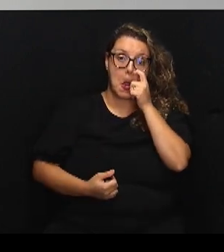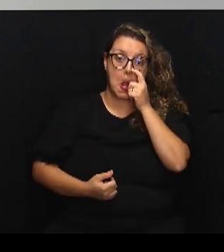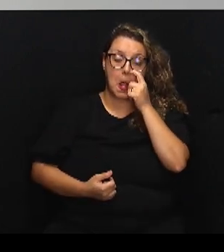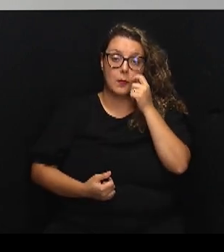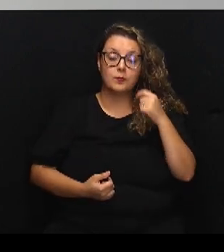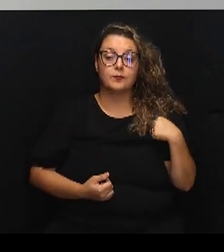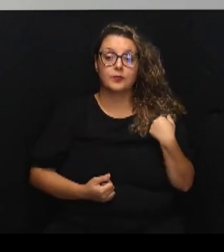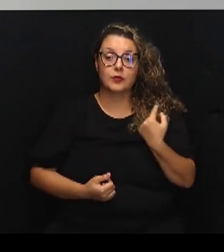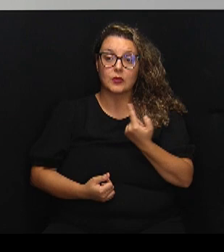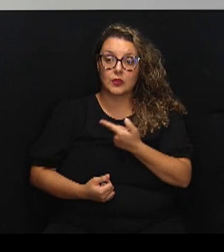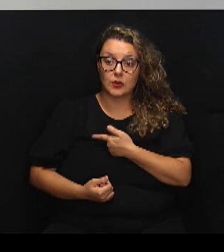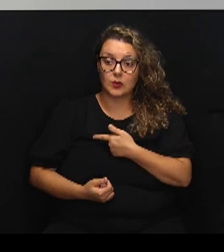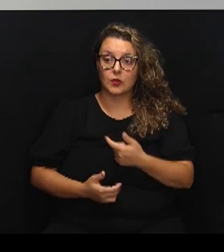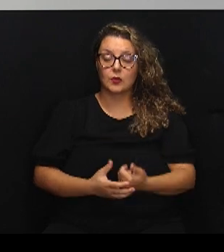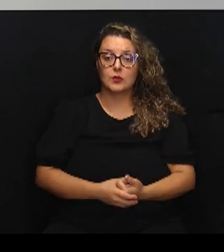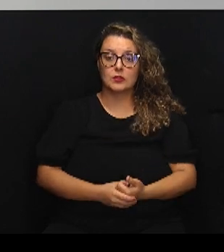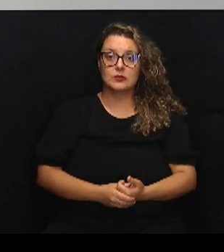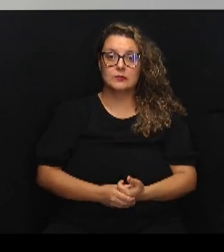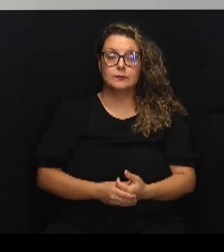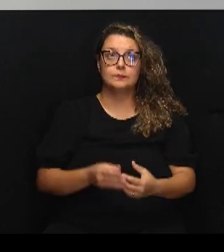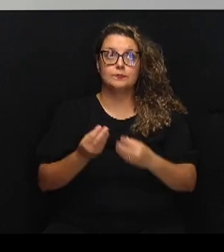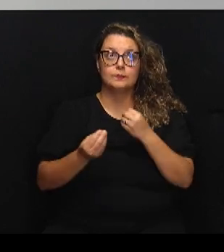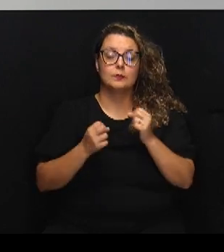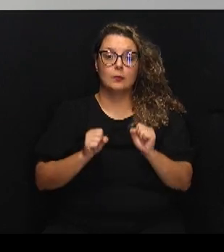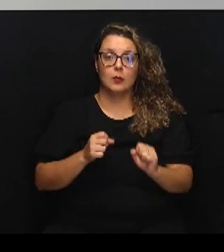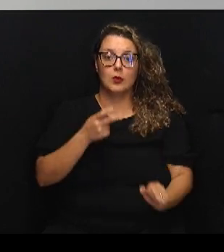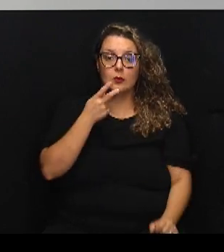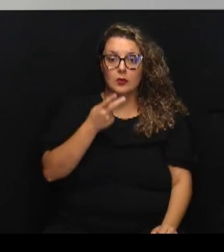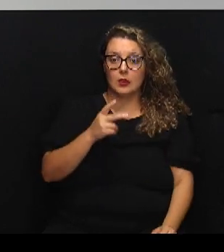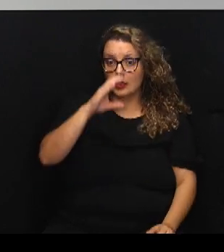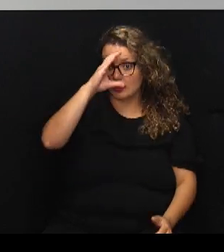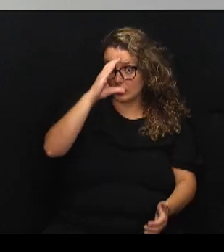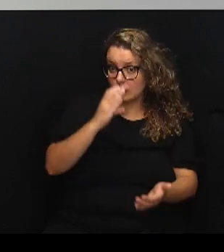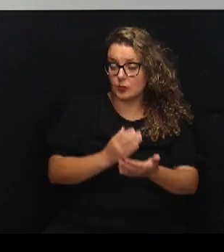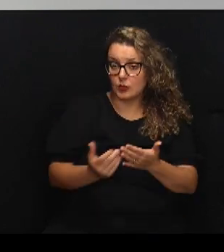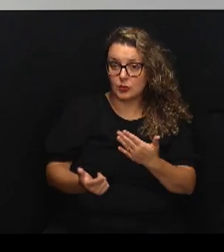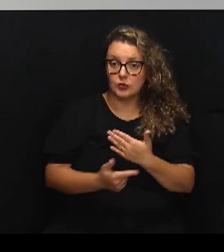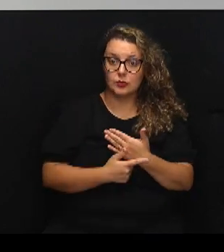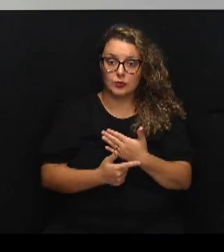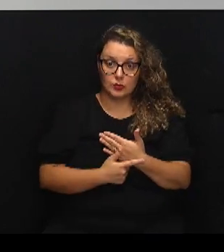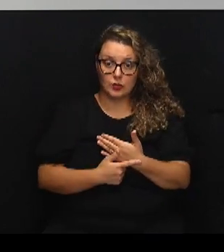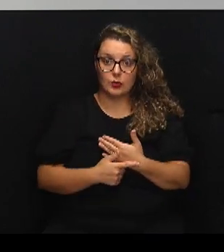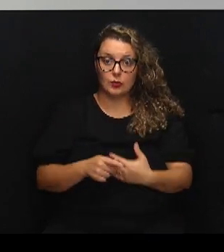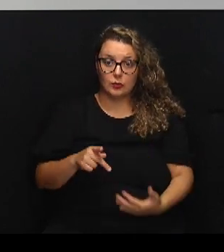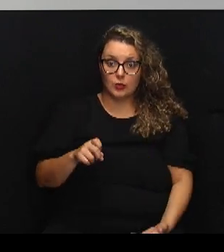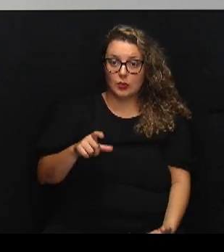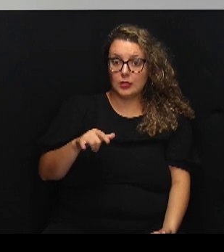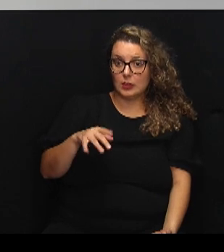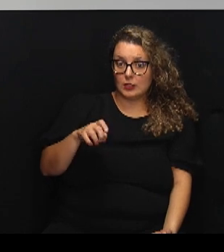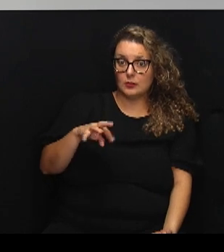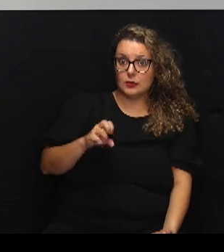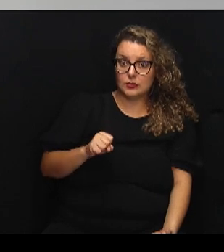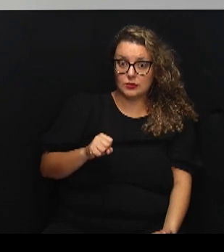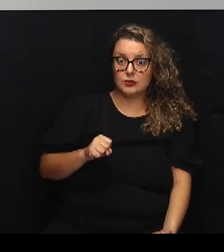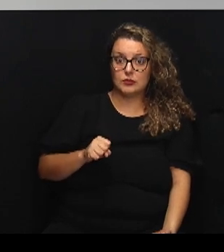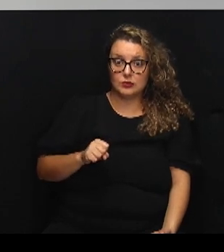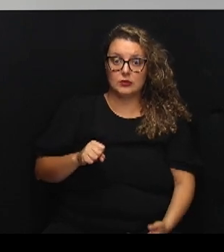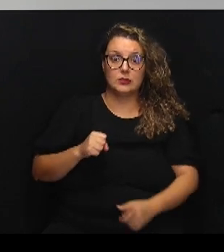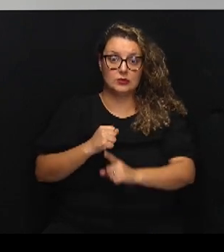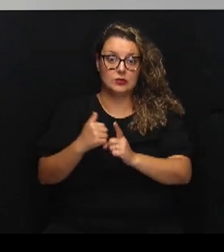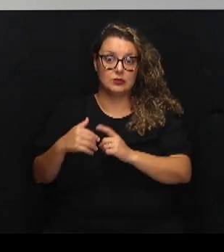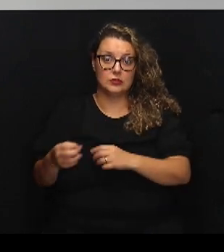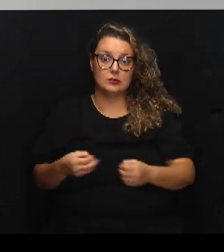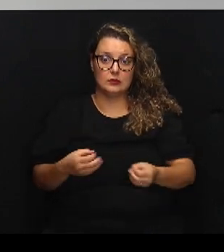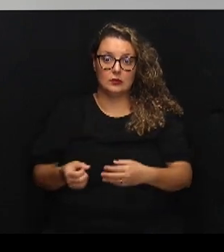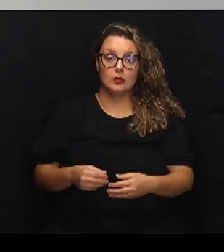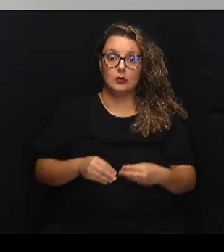instituições. A gente, como que eu posso dizer, a gente confia muito no papel dos polímeros na sociedade moderna,